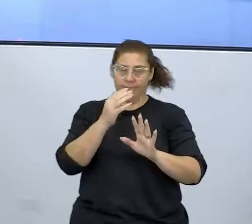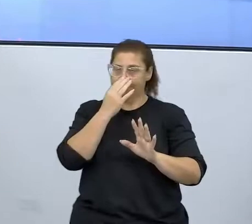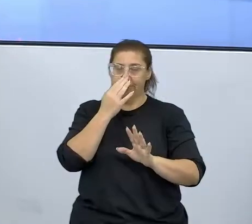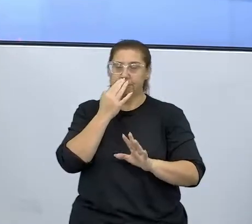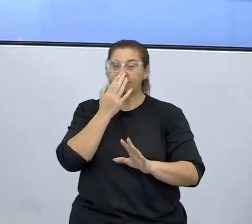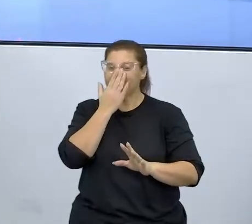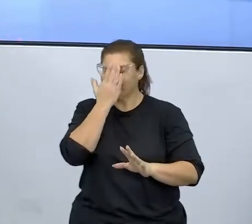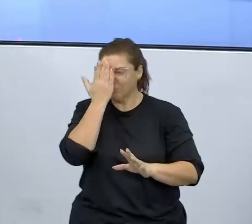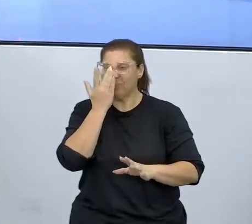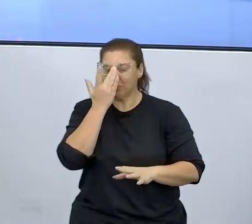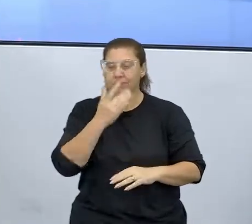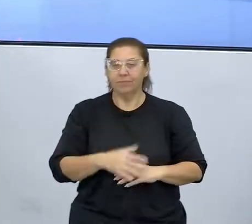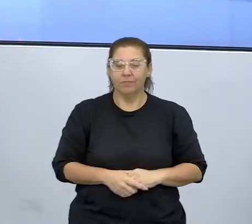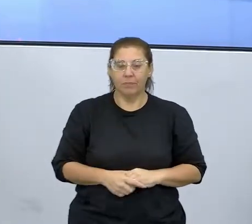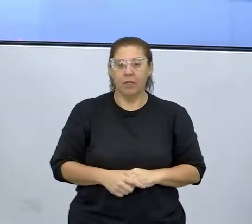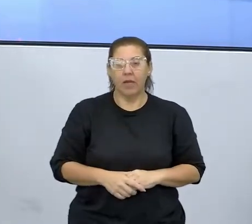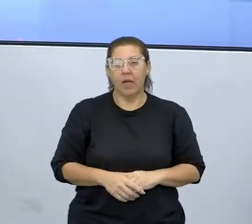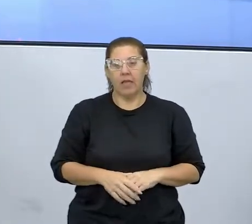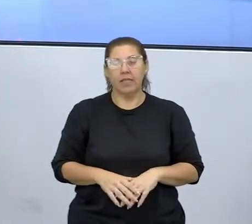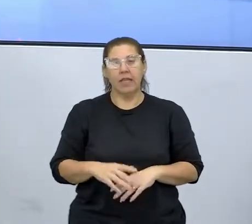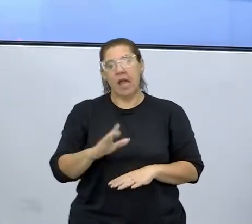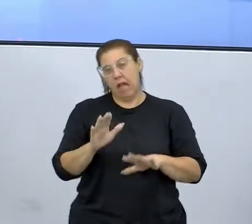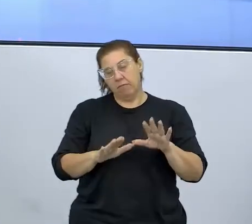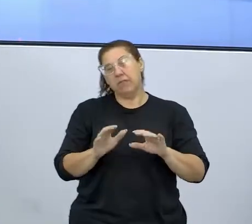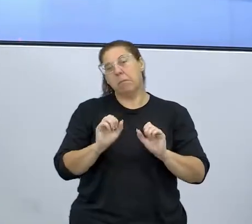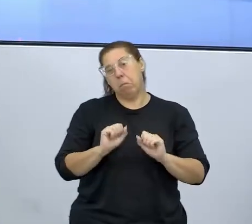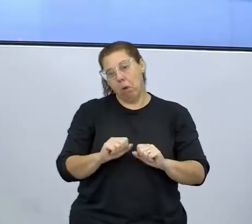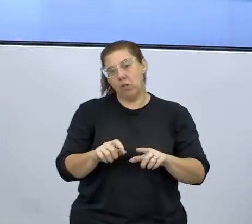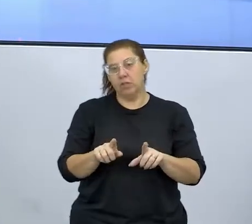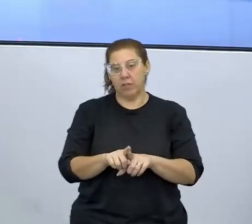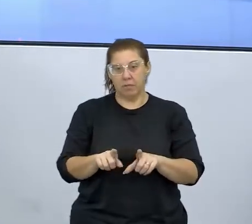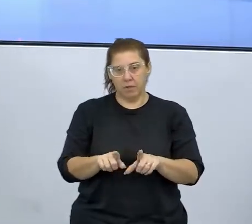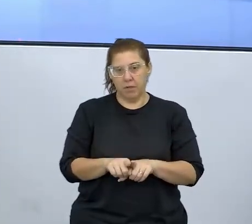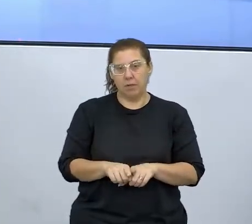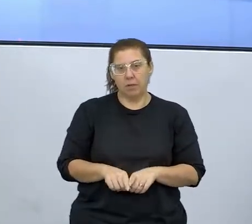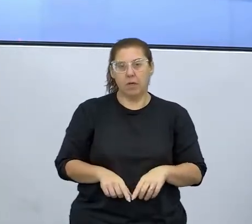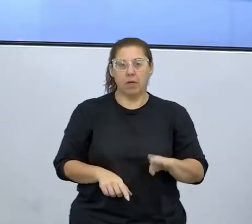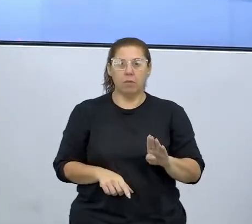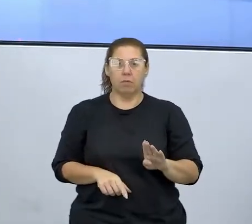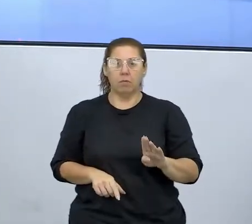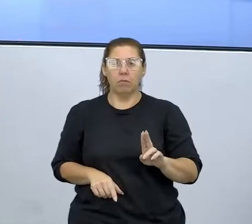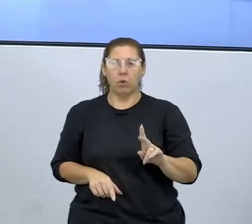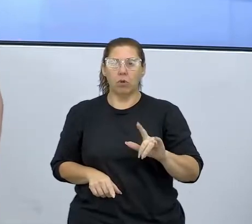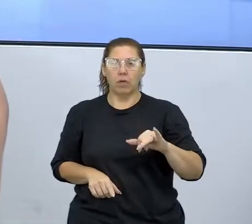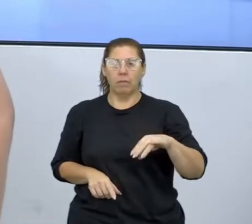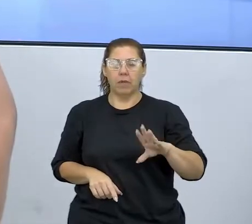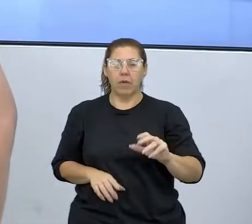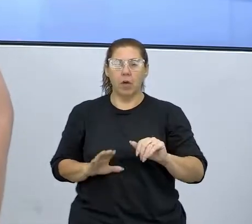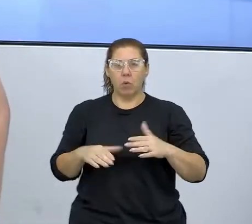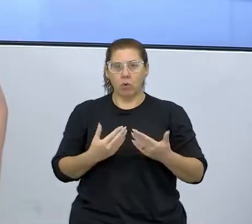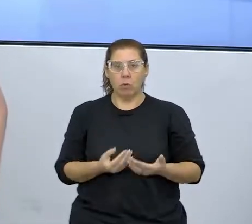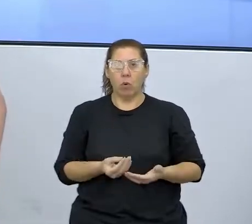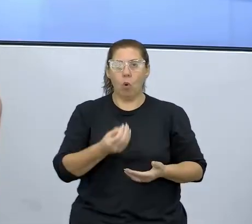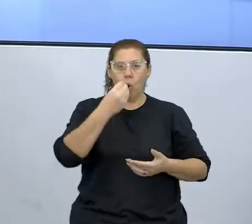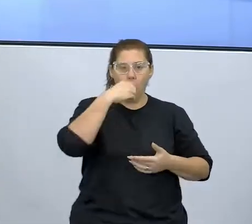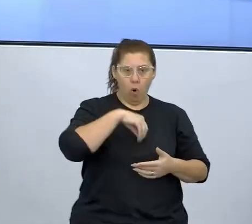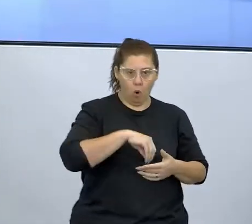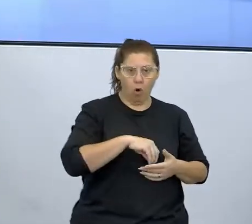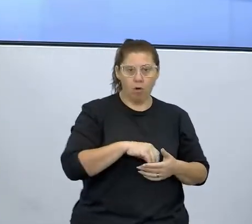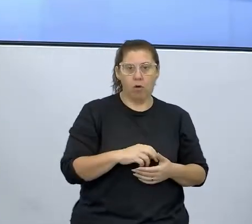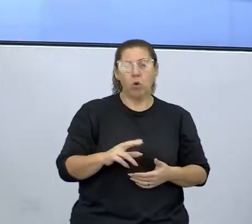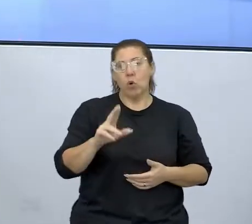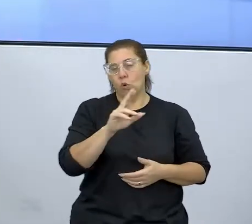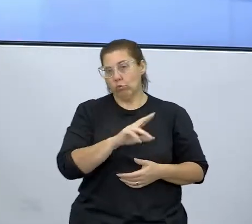induzir o próprio vômito. Você pode ser considerado dentro de um quadro de bulimia se quando você come muita coisa, você faz uso